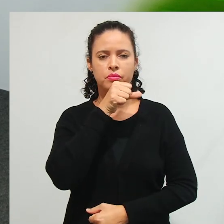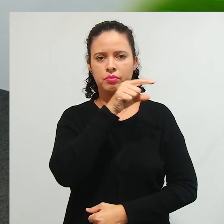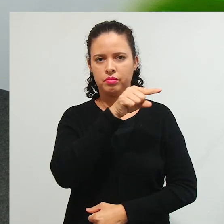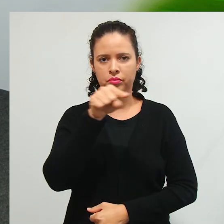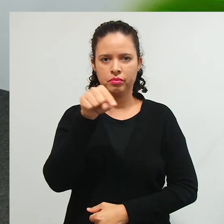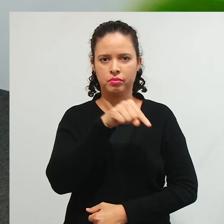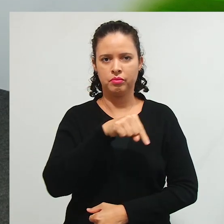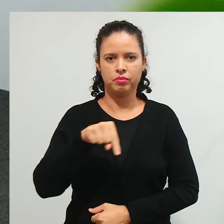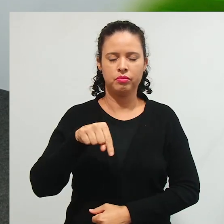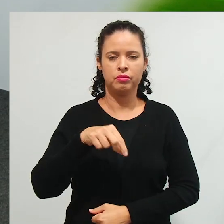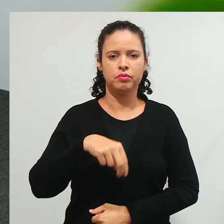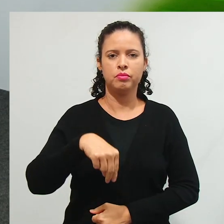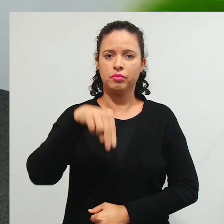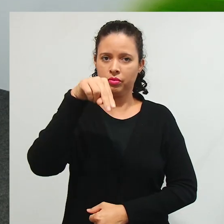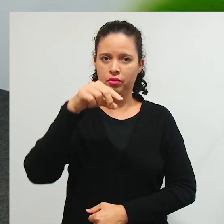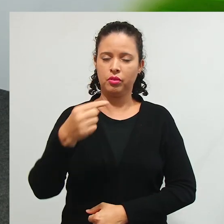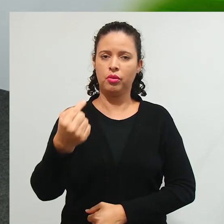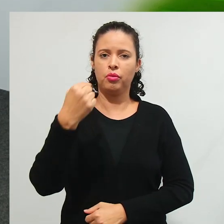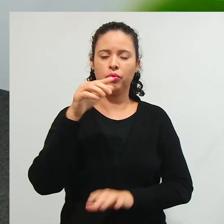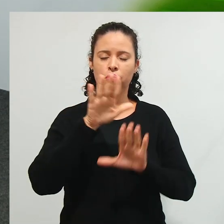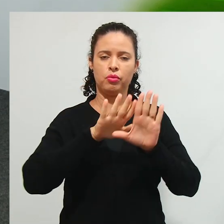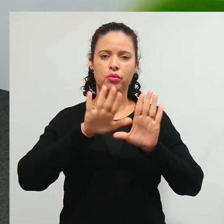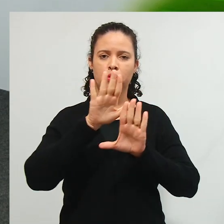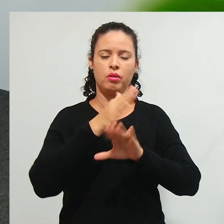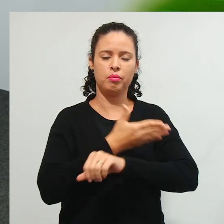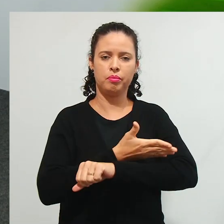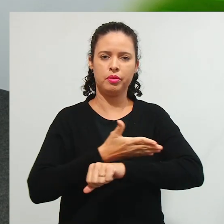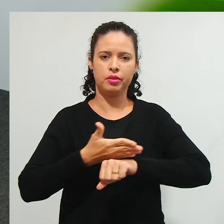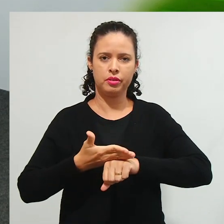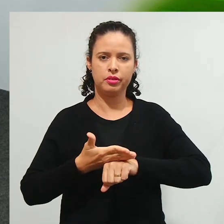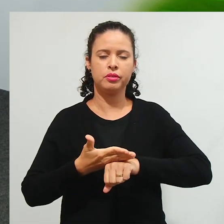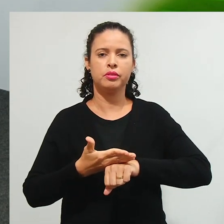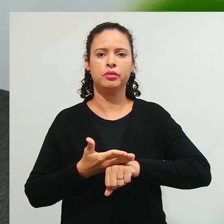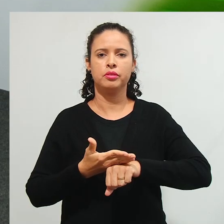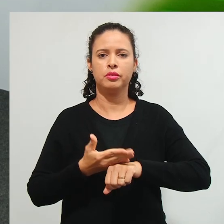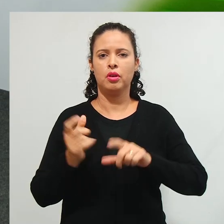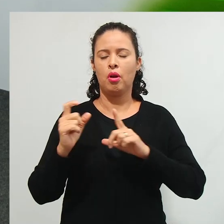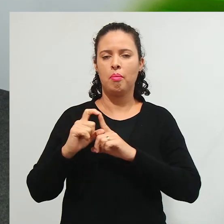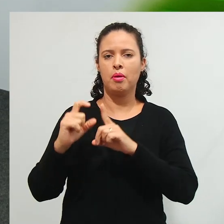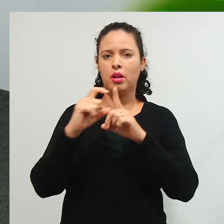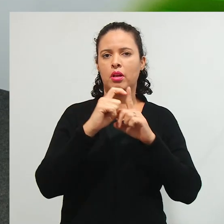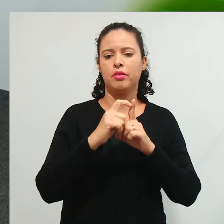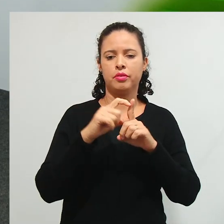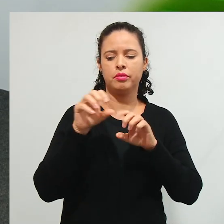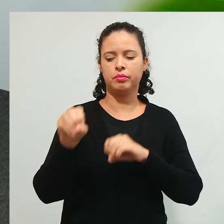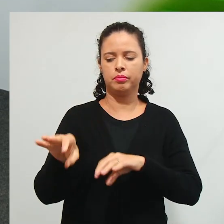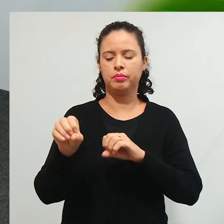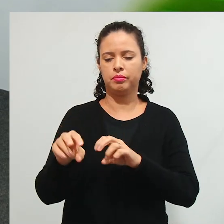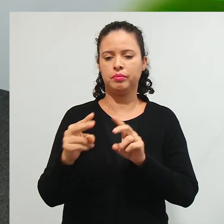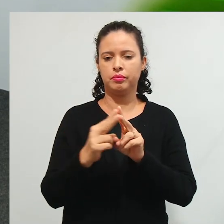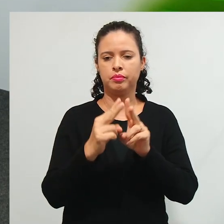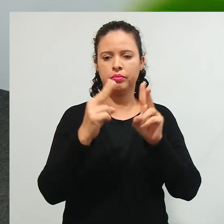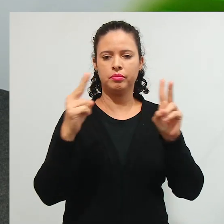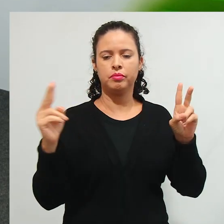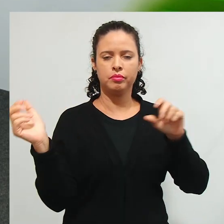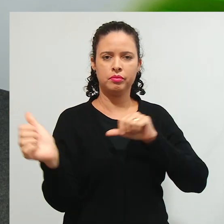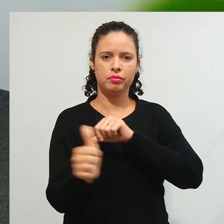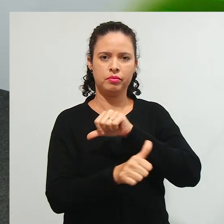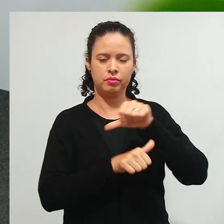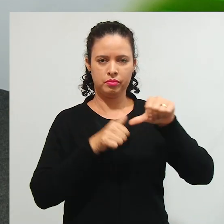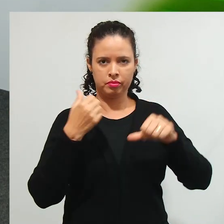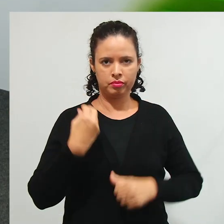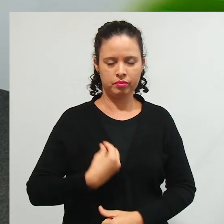Zona Norte. Ao fundo tem uma parede branca com as seguintes palavras: